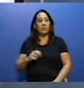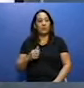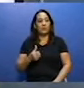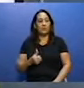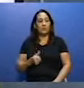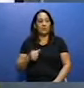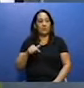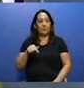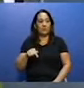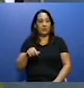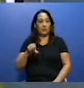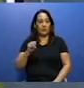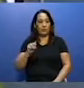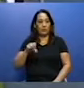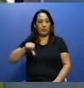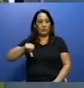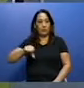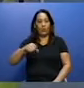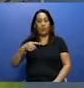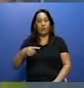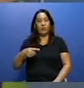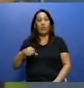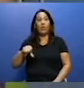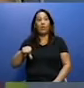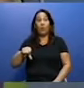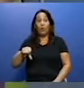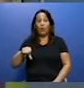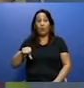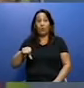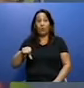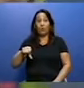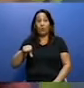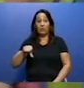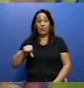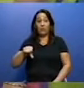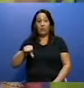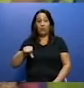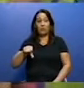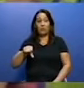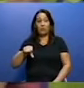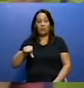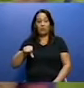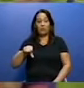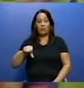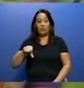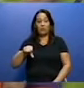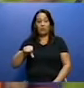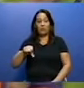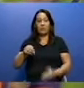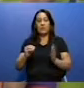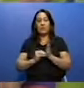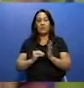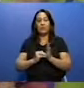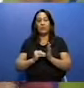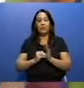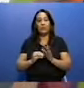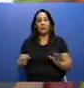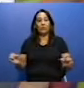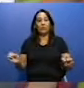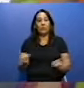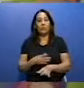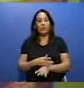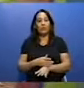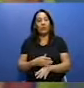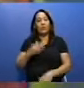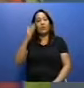4, 5, 6, 7, 8, 9. Tá pertinho, ó. A sequência foi até o número 9 e eu